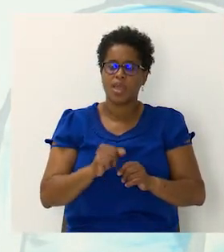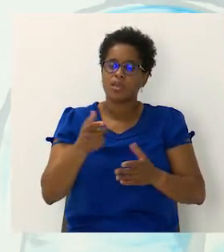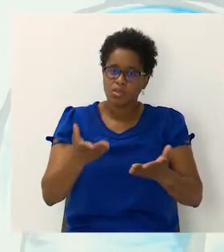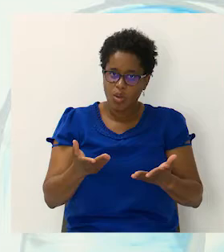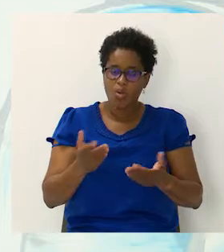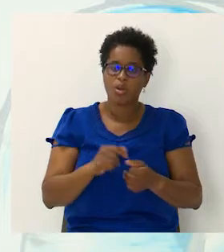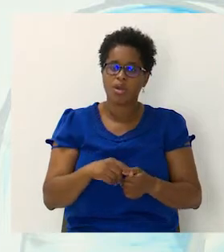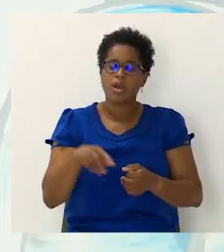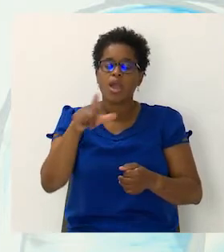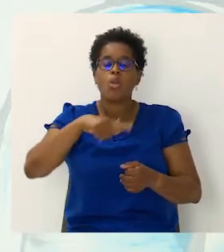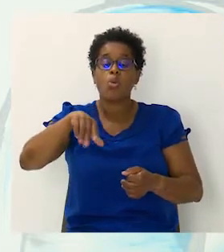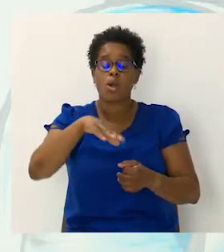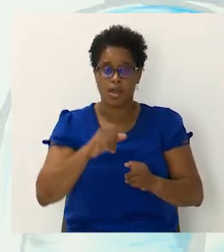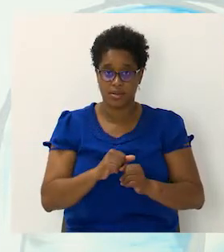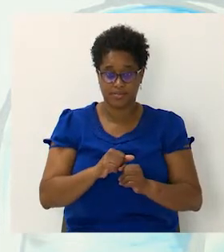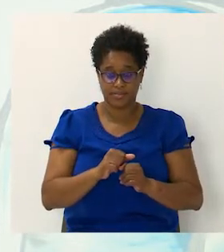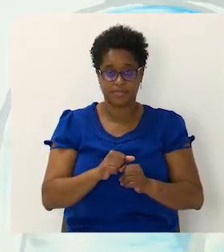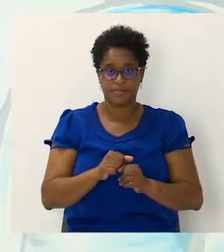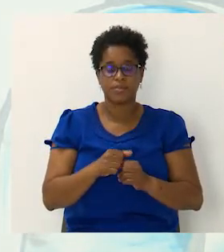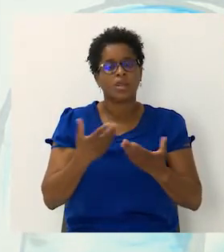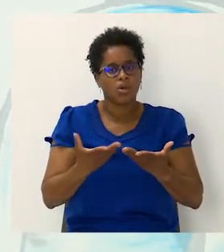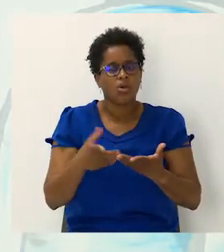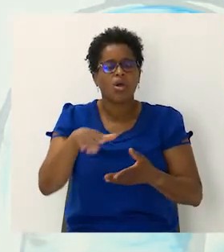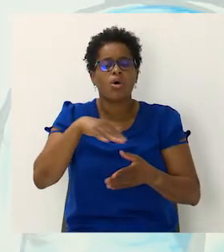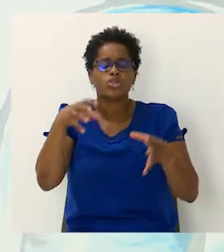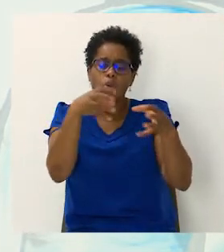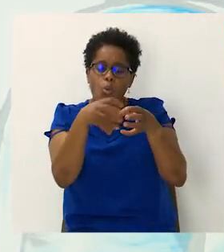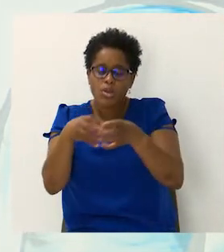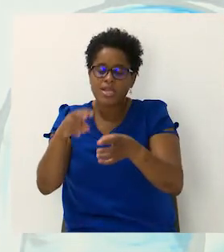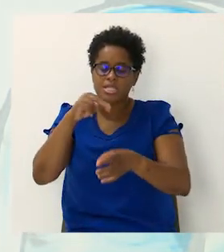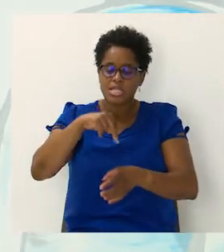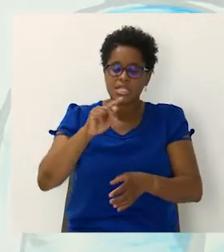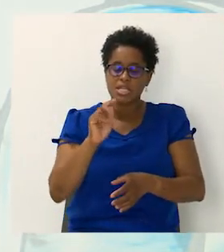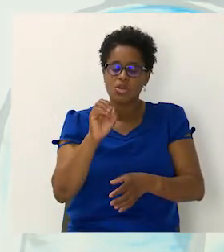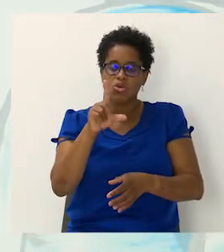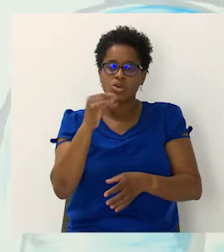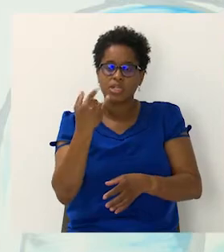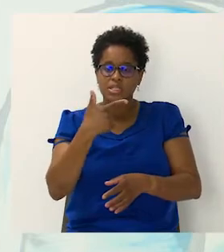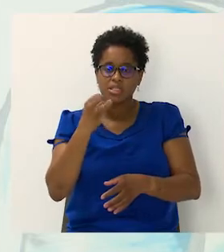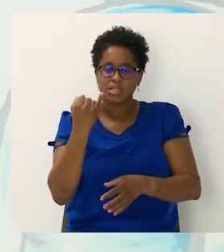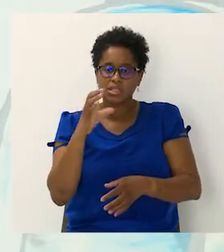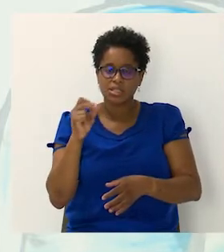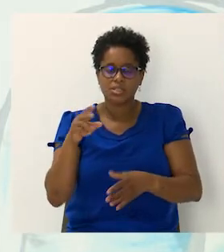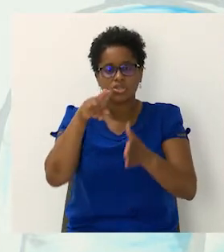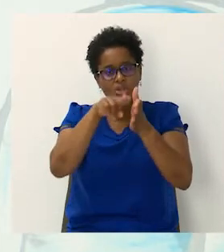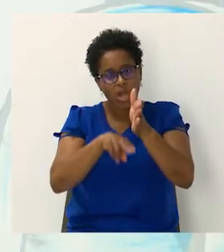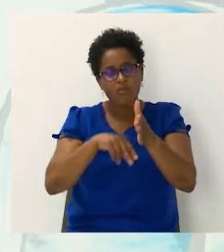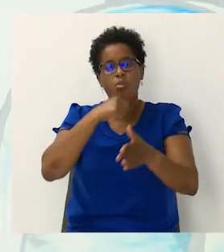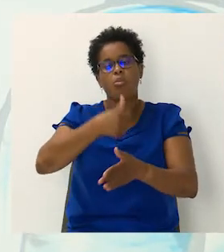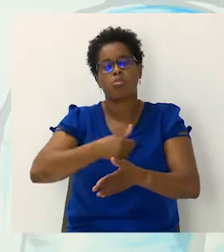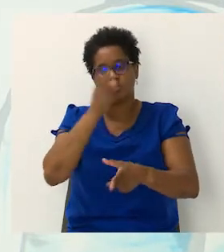era lugar onde as comunidades neolíticas enterravam os